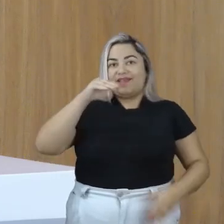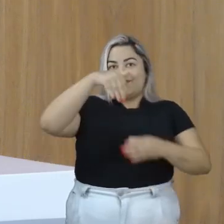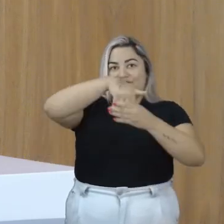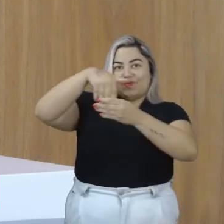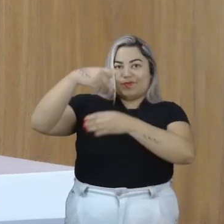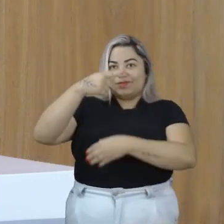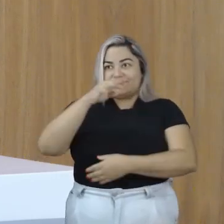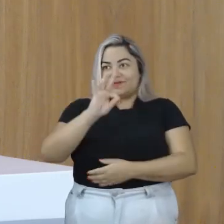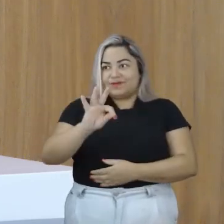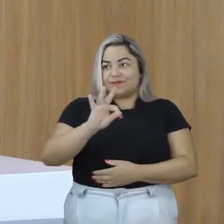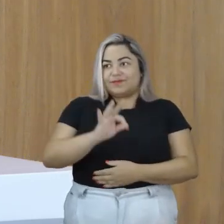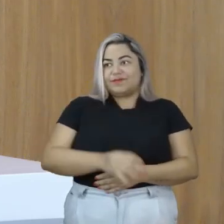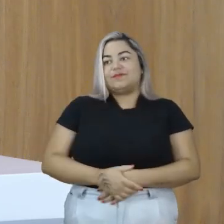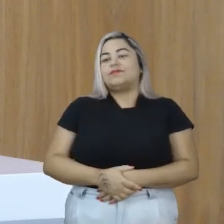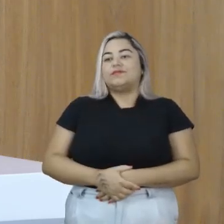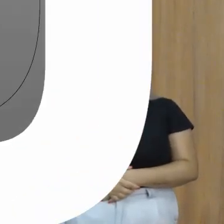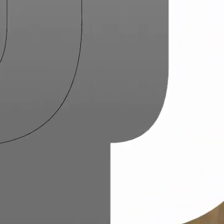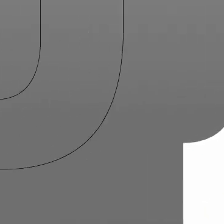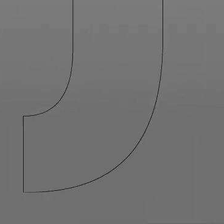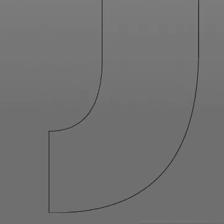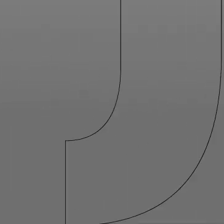PT.